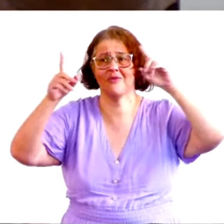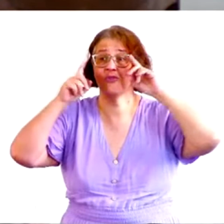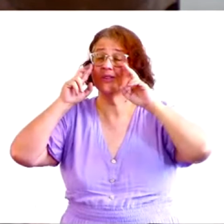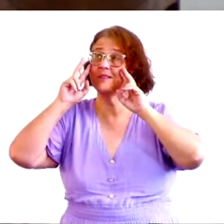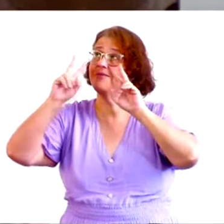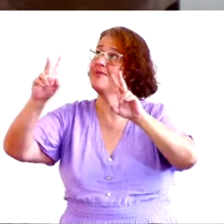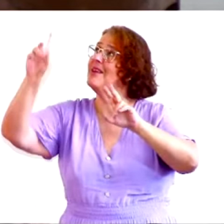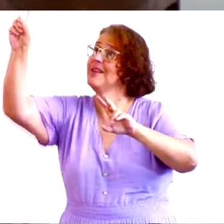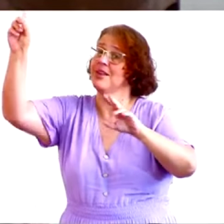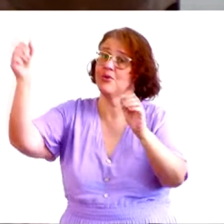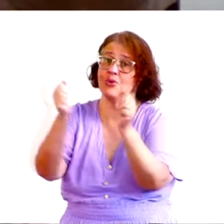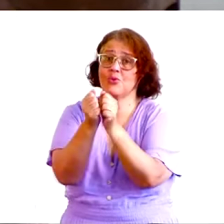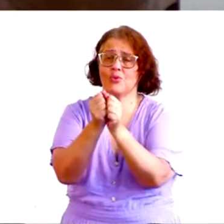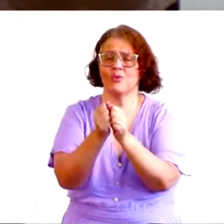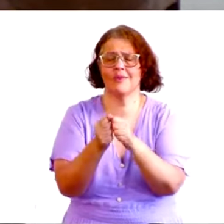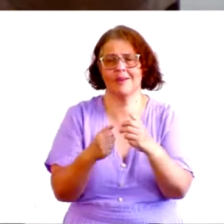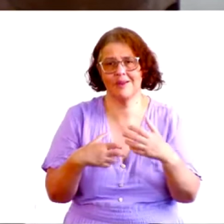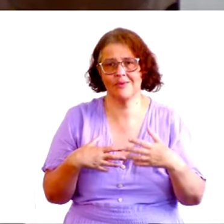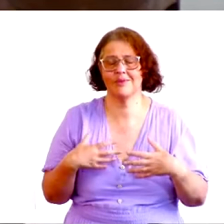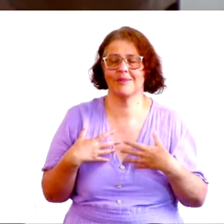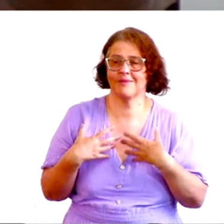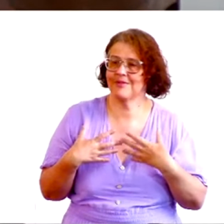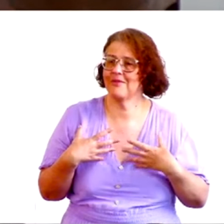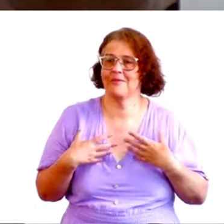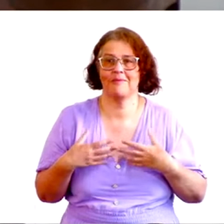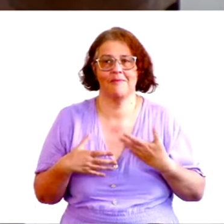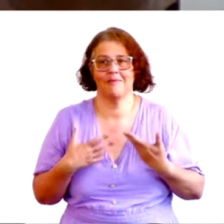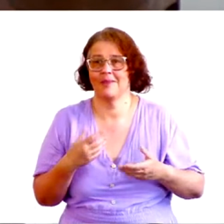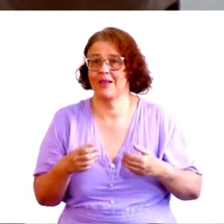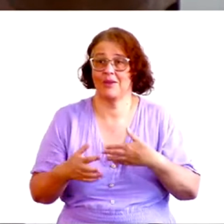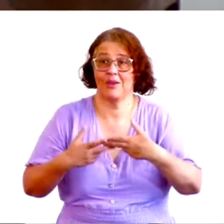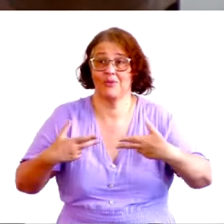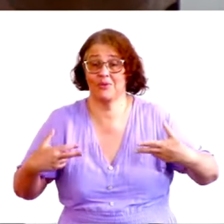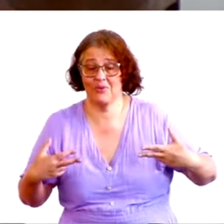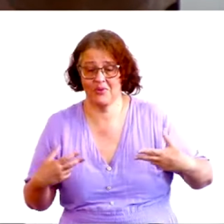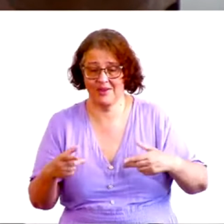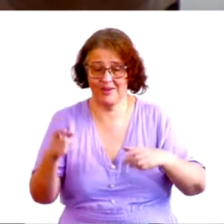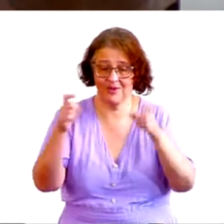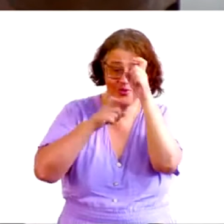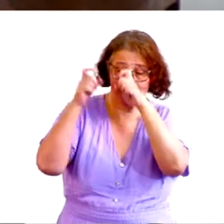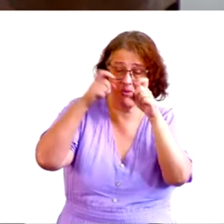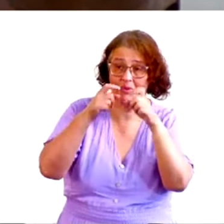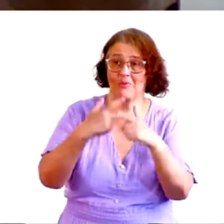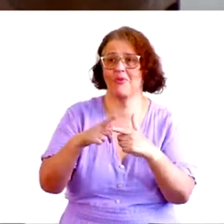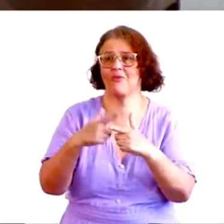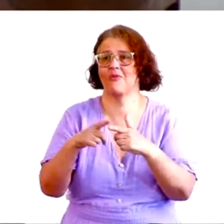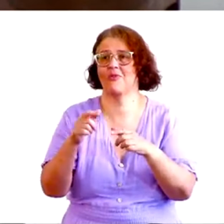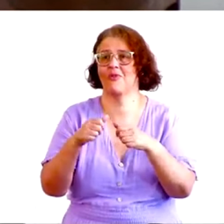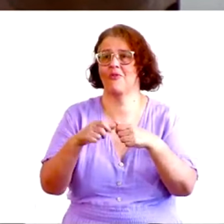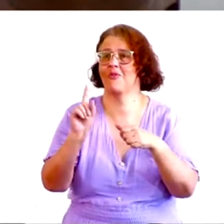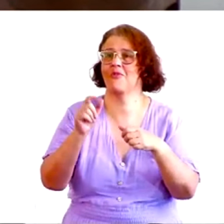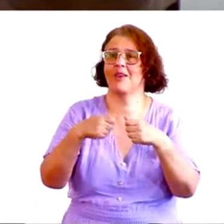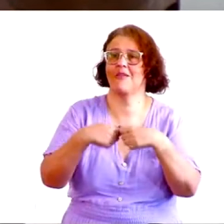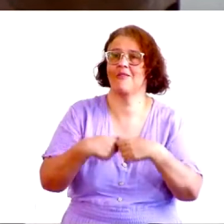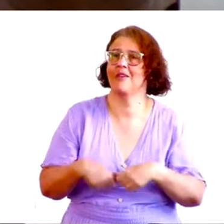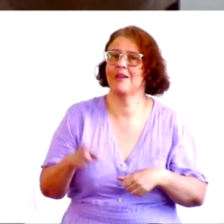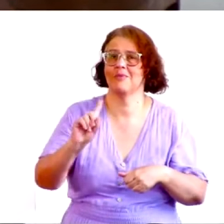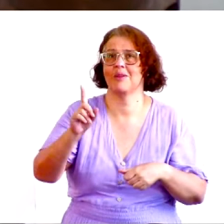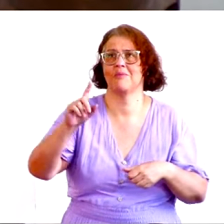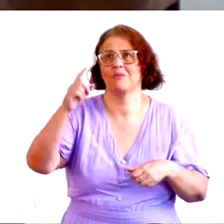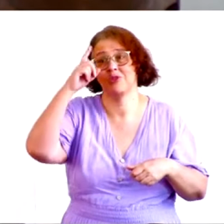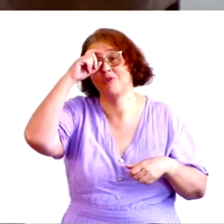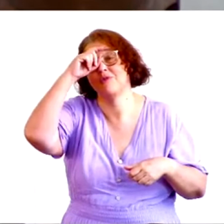então as situações não resolvidas dentro da sua casa não são mais o motivo ou a causa